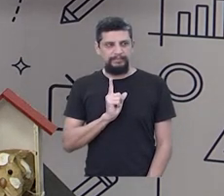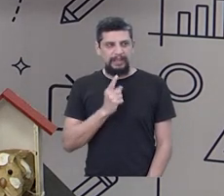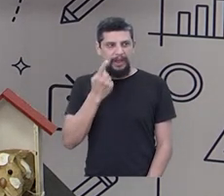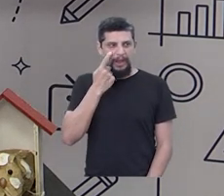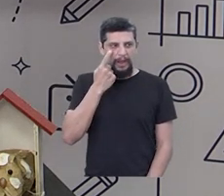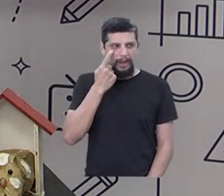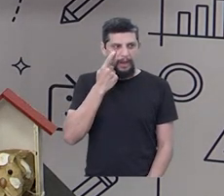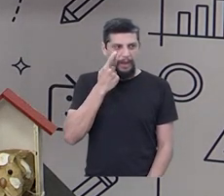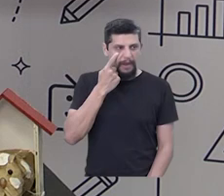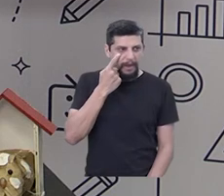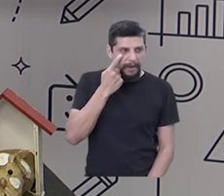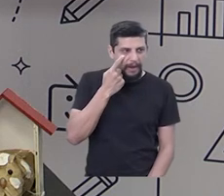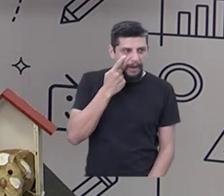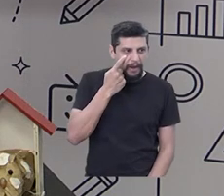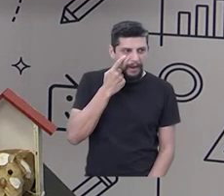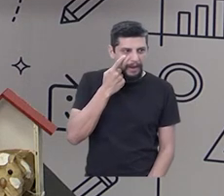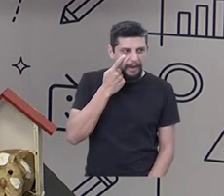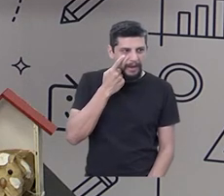Olhem,